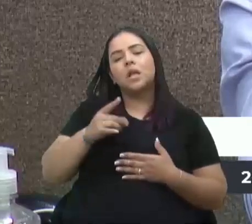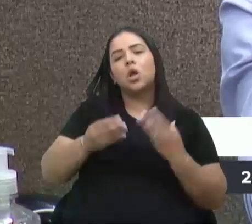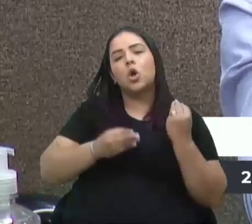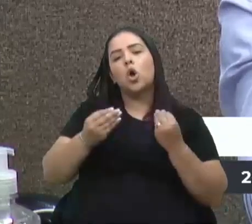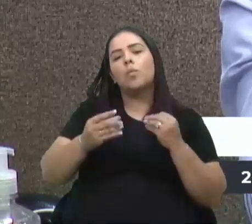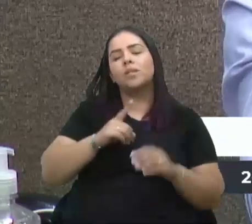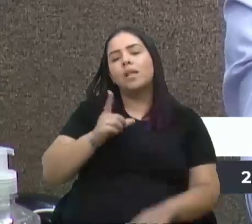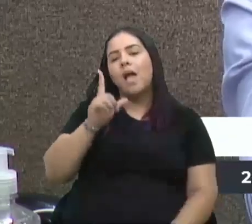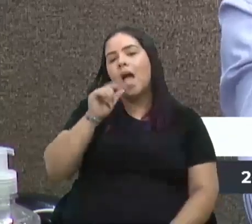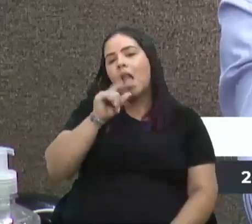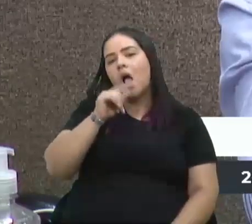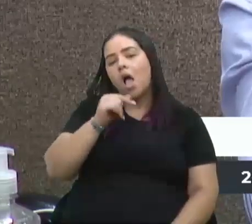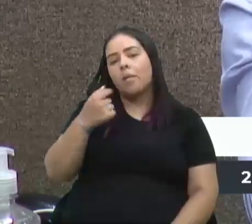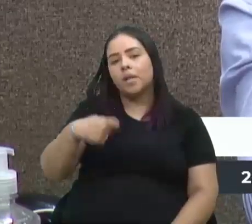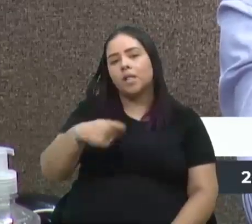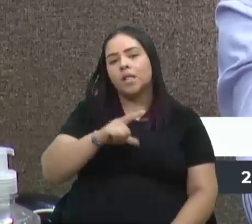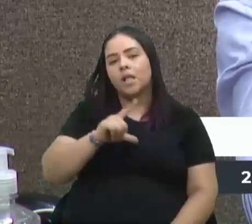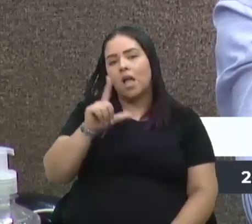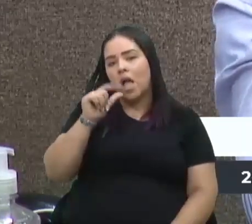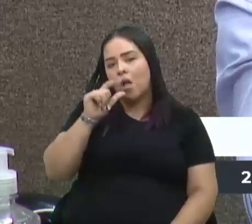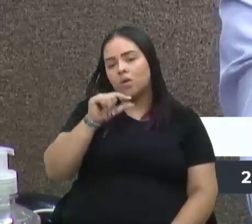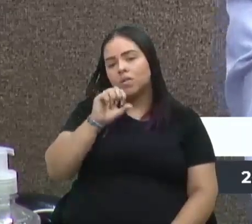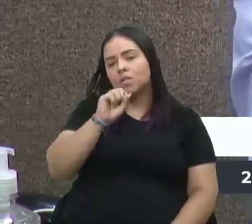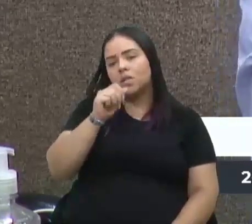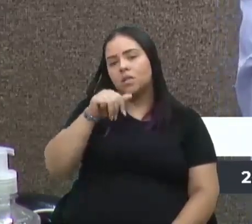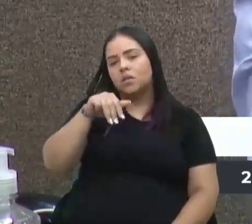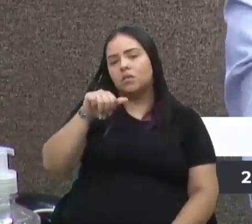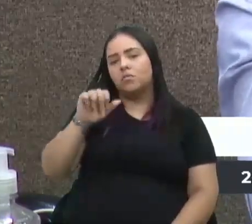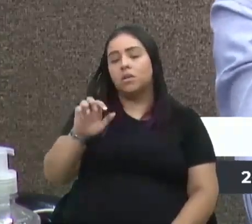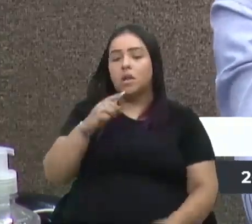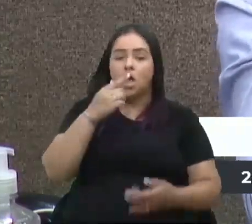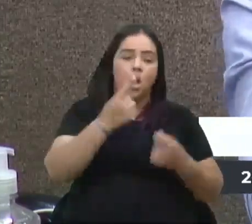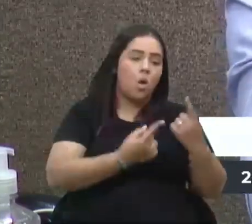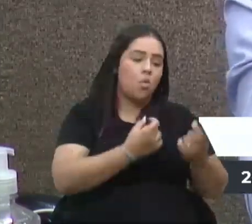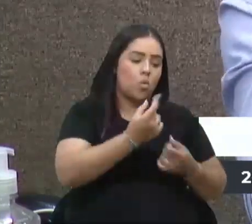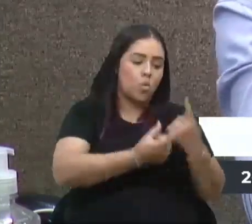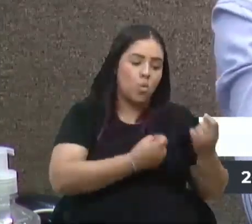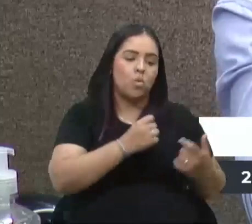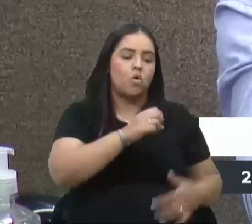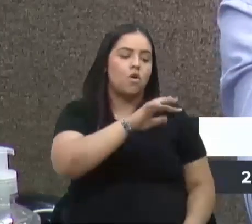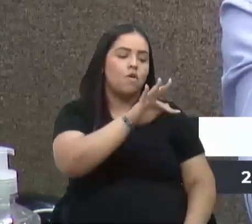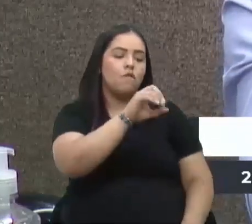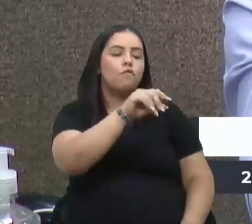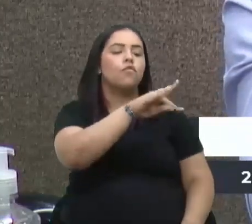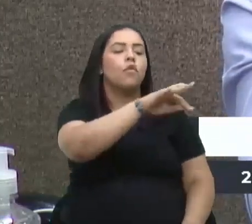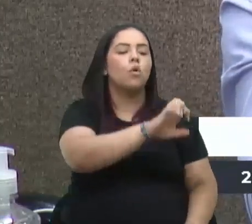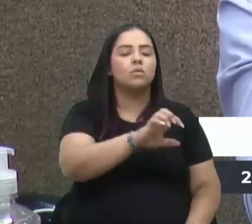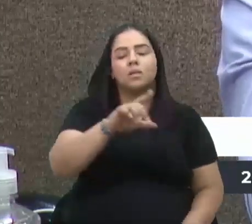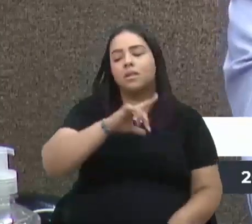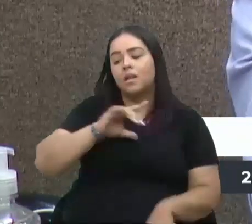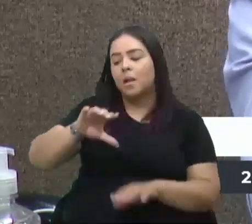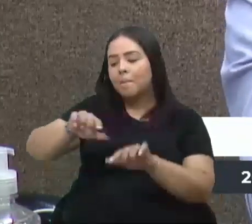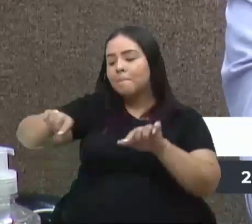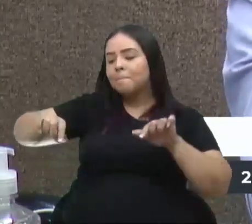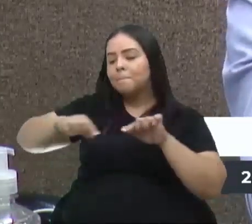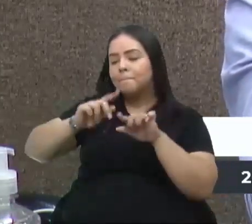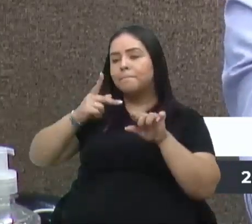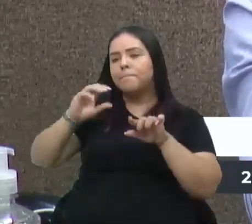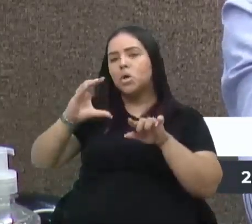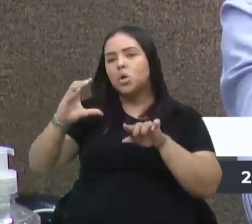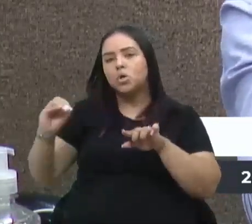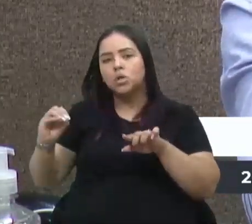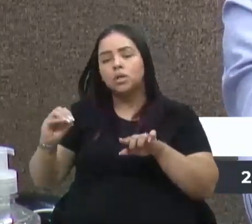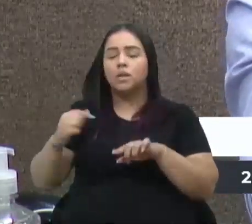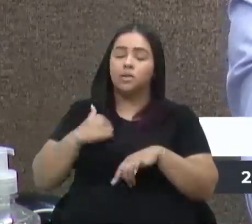água, que eles querem ter a água do SAMAI. Porque uns pegam da fonte, outros têm um poço e tal, né? Aí eu conversei com o pessoal,